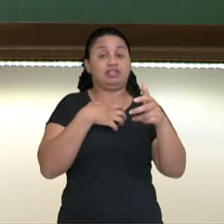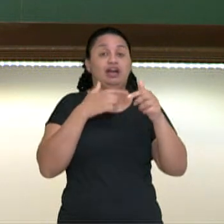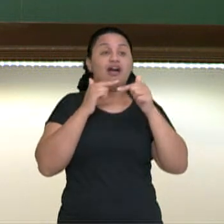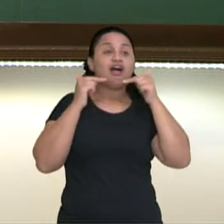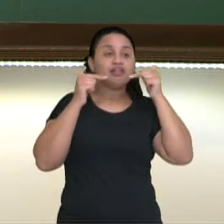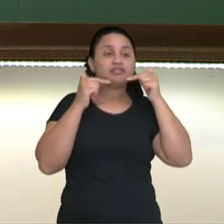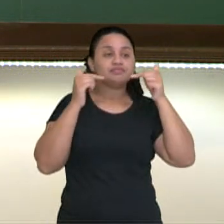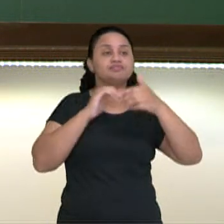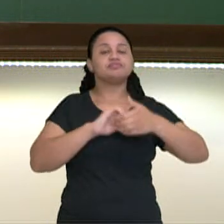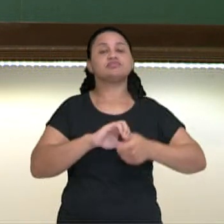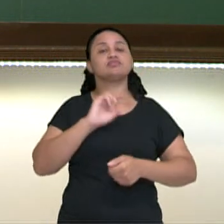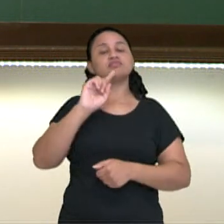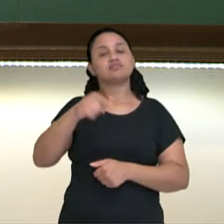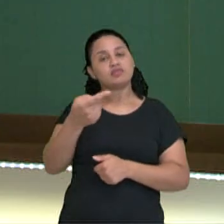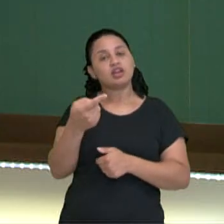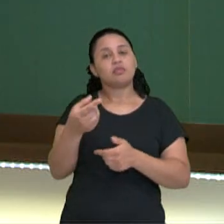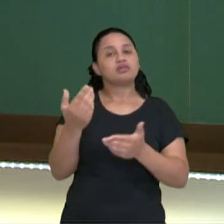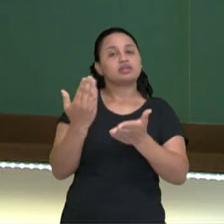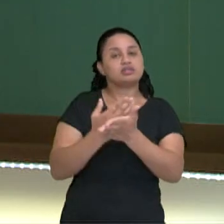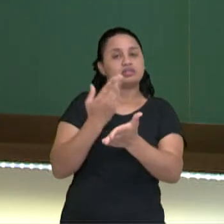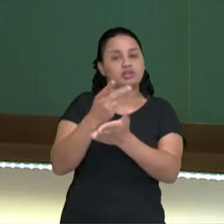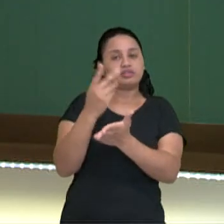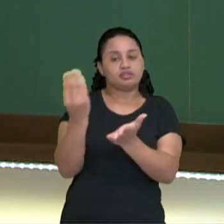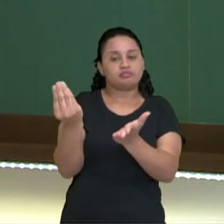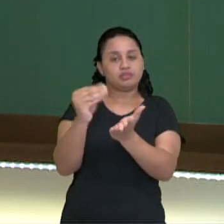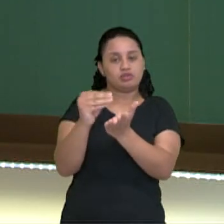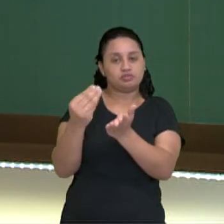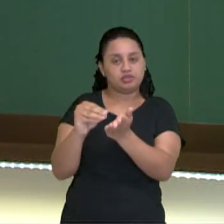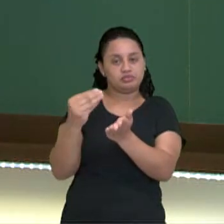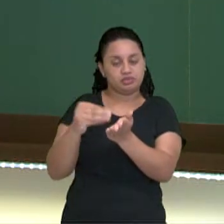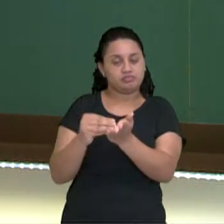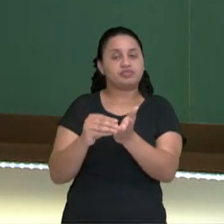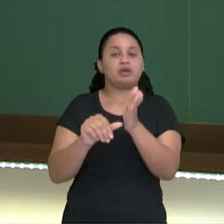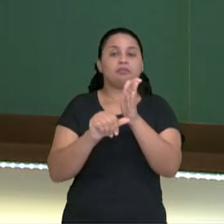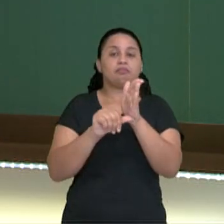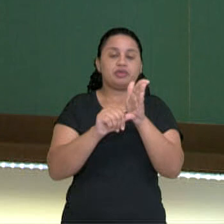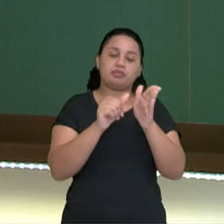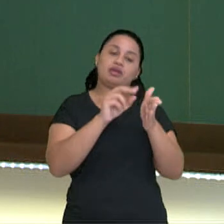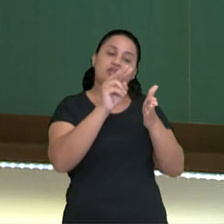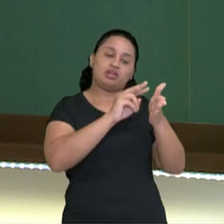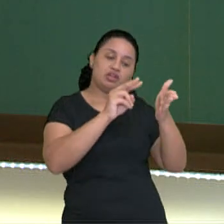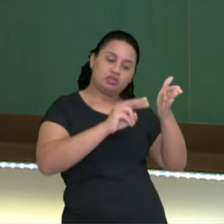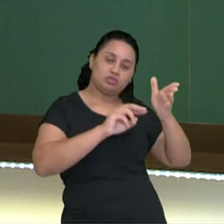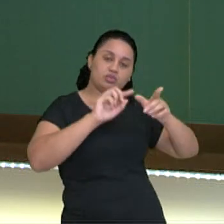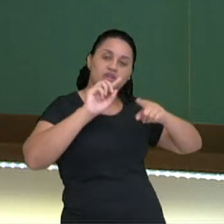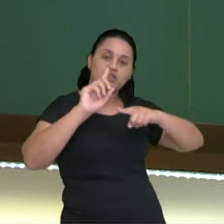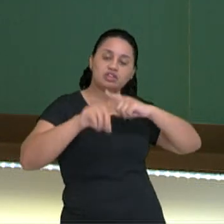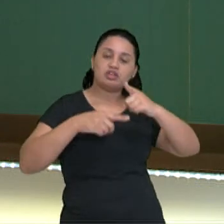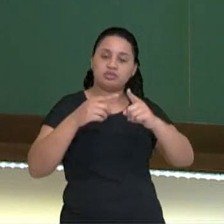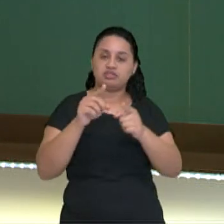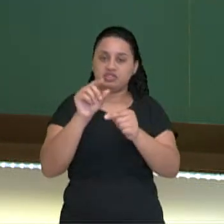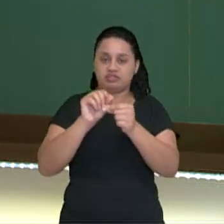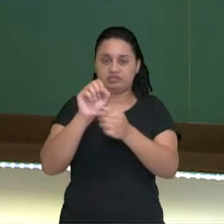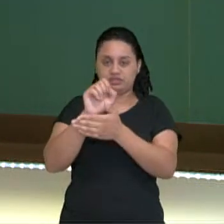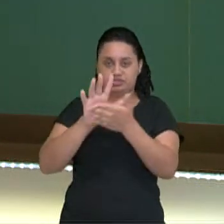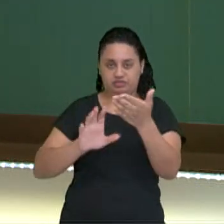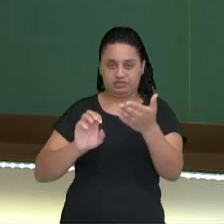seguida, registre em seu caderno. Então, primeiro nós vamos fazer a leitura e depois você vai fazer essa